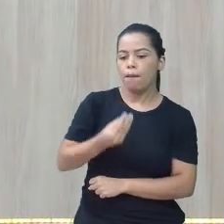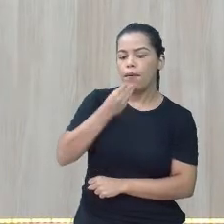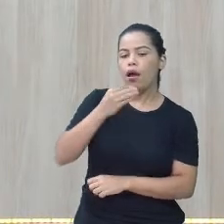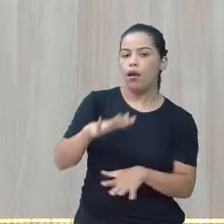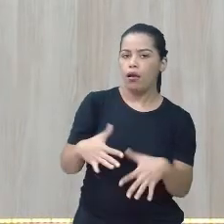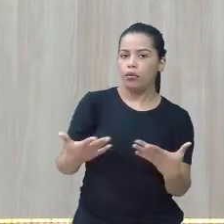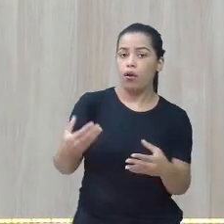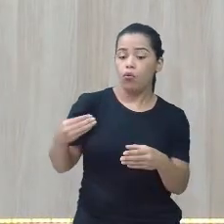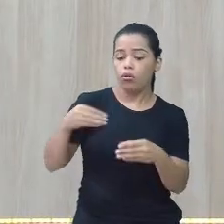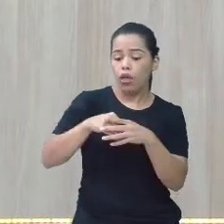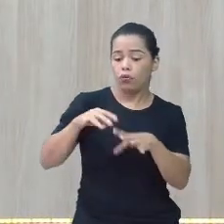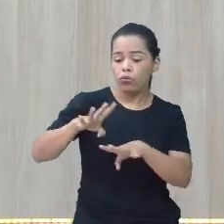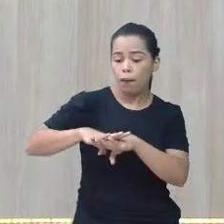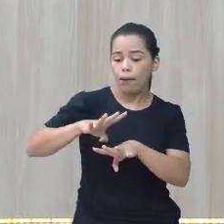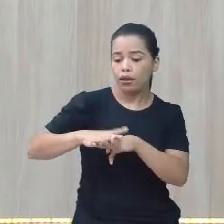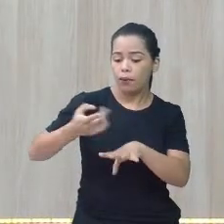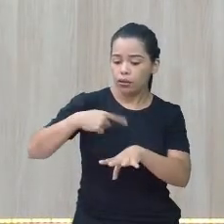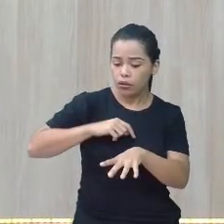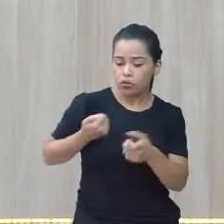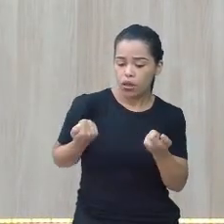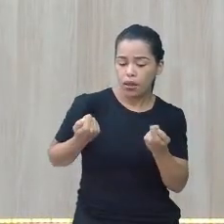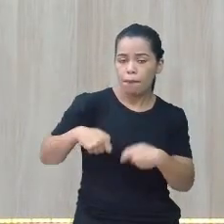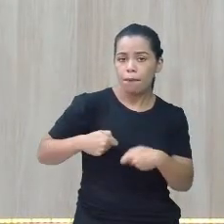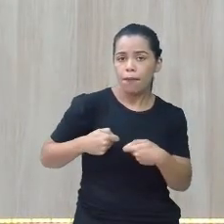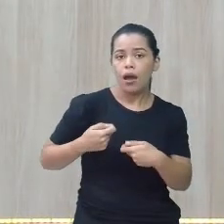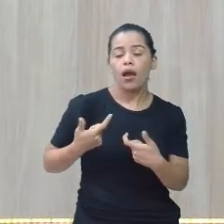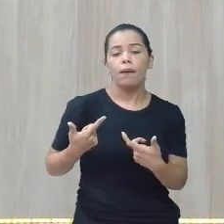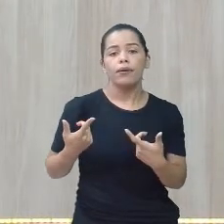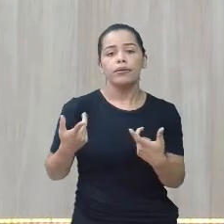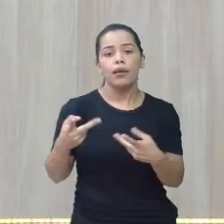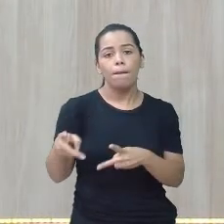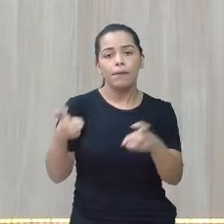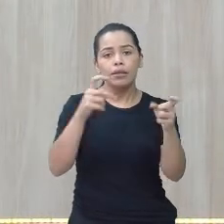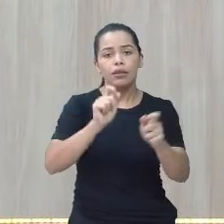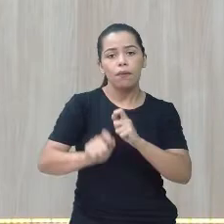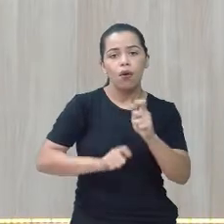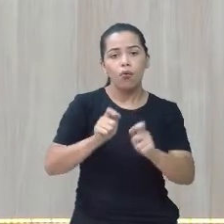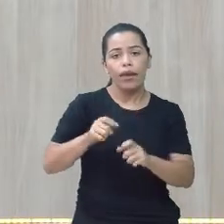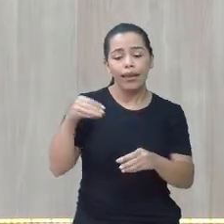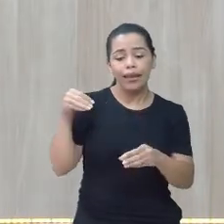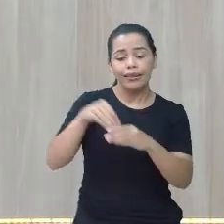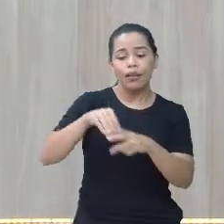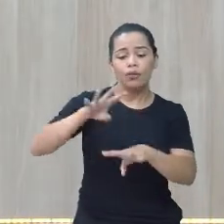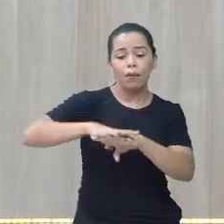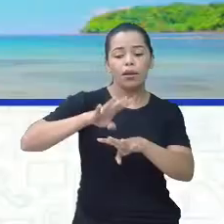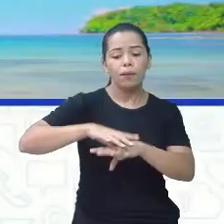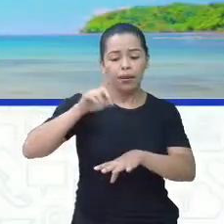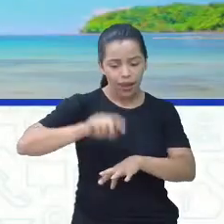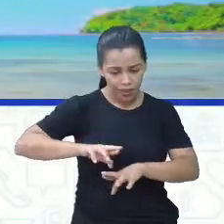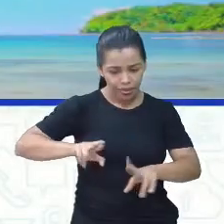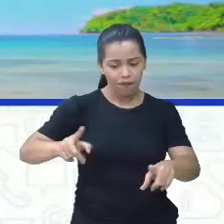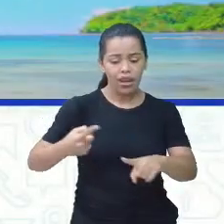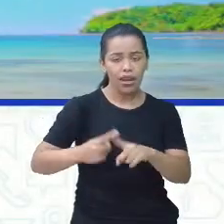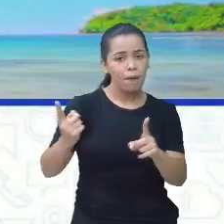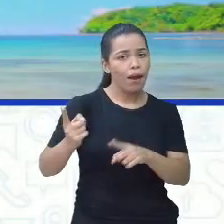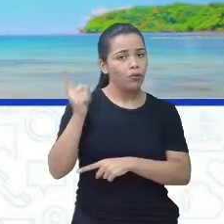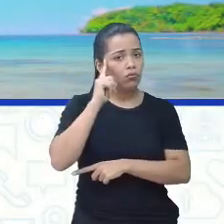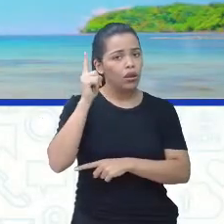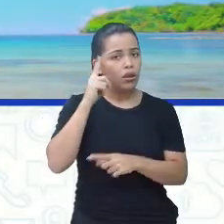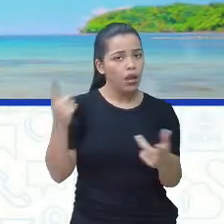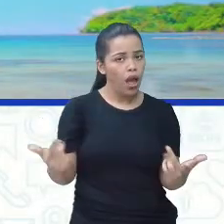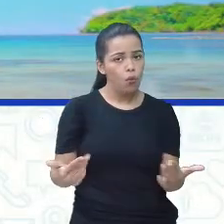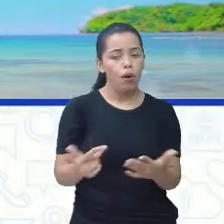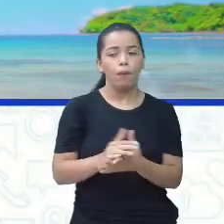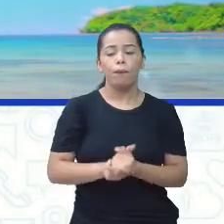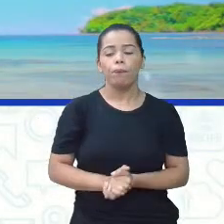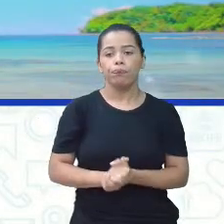ser estudada, a gente vai perceber que essas palavras elas são diferentes, tá certo? Então eu tenho aí, ó, imagens que me remetem